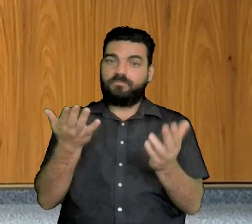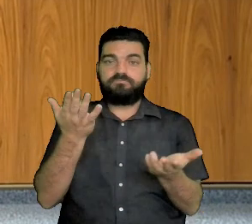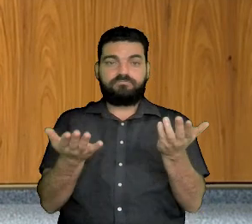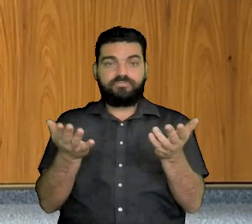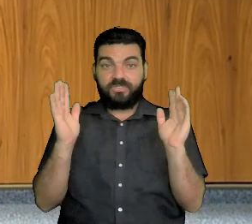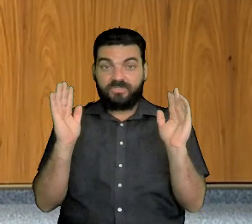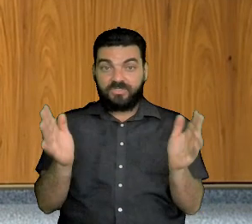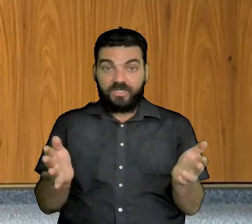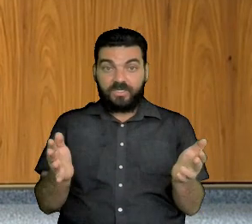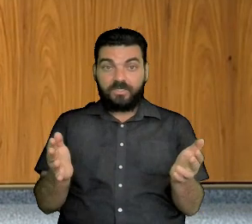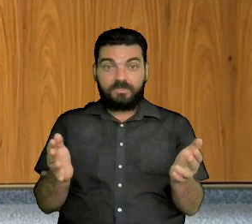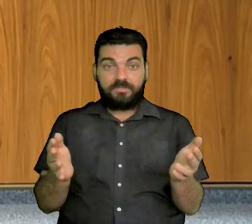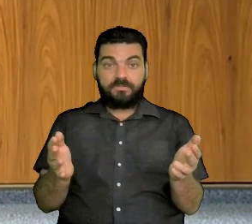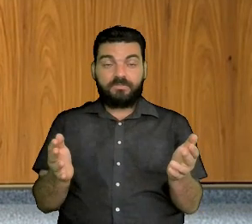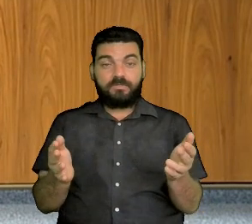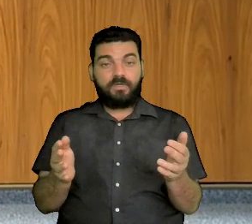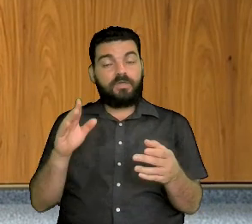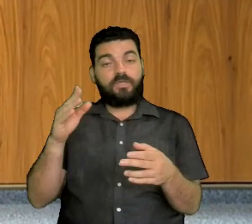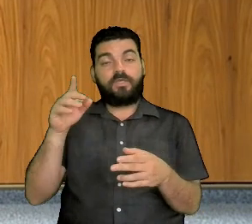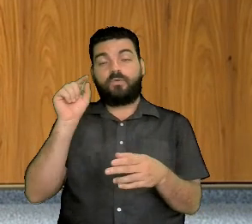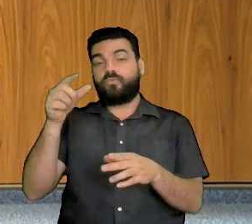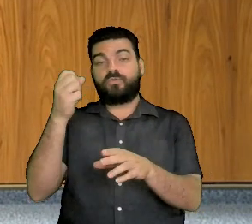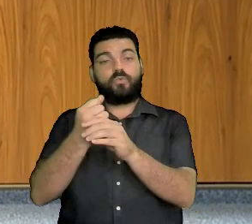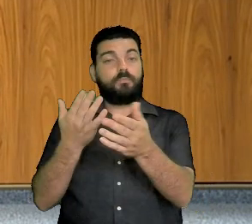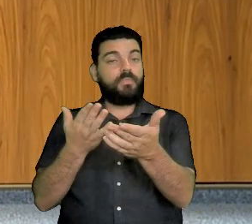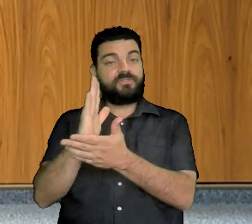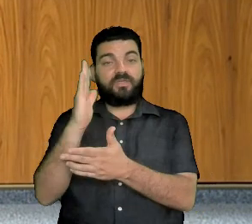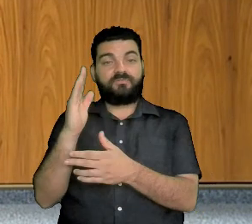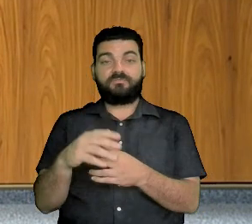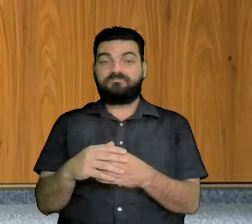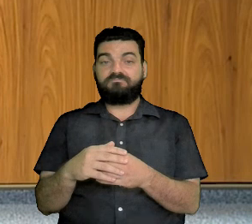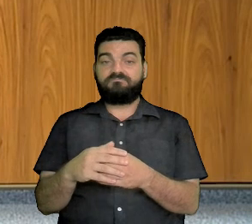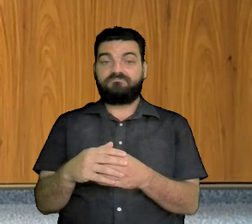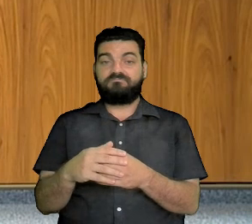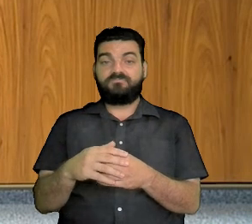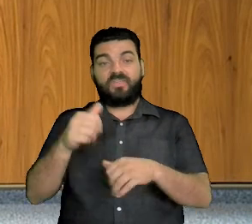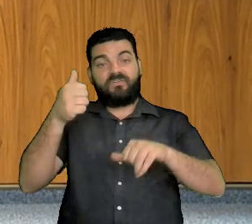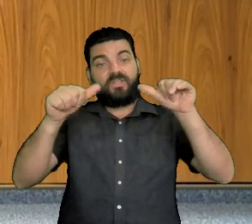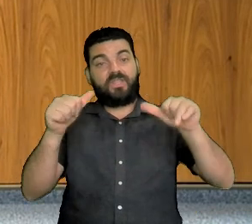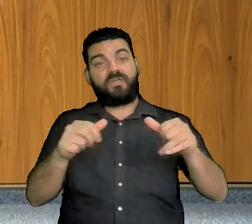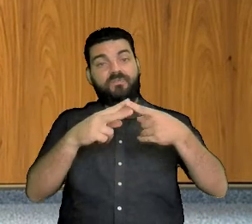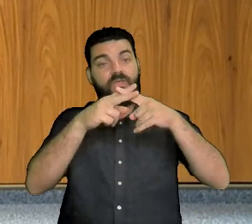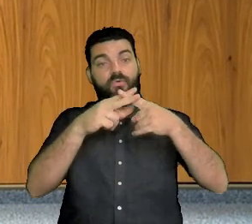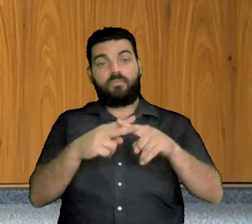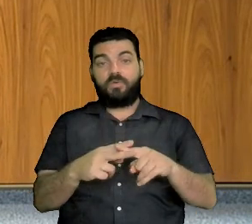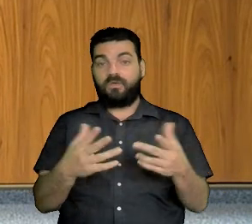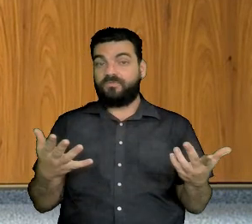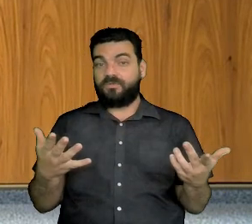as dificuldades, os critérios foram equacionados. Então, o contador